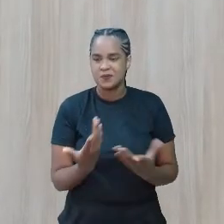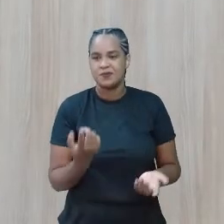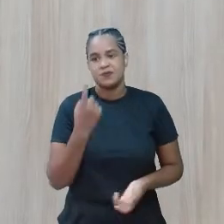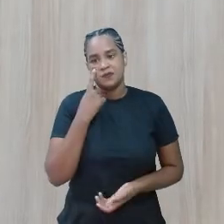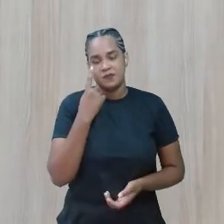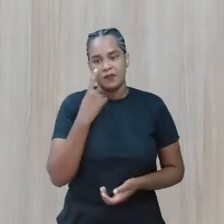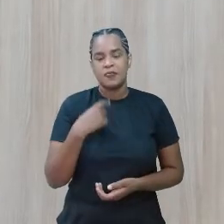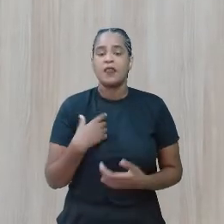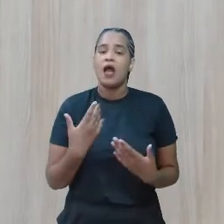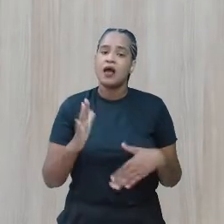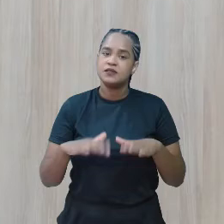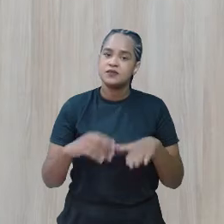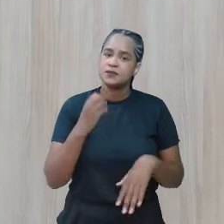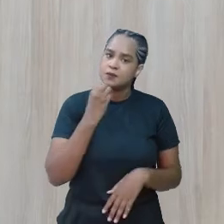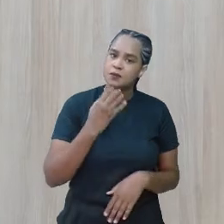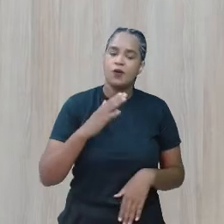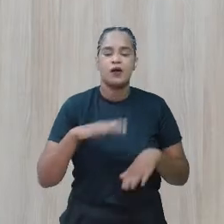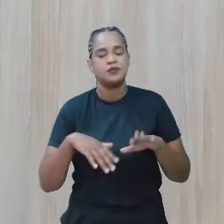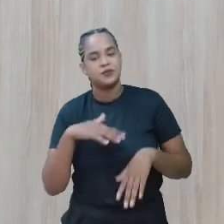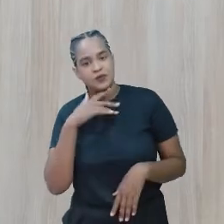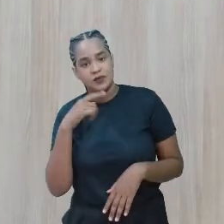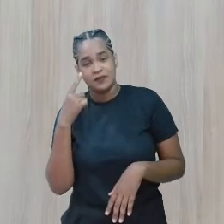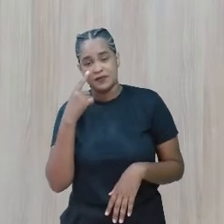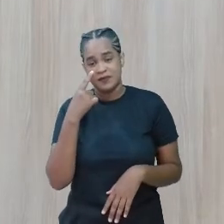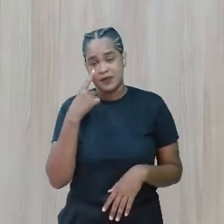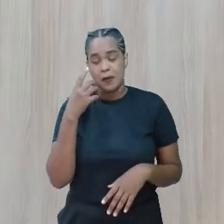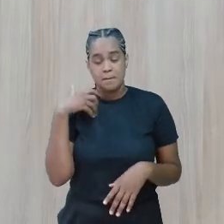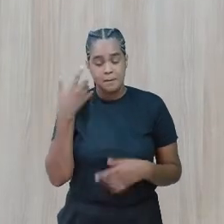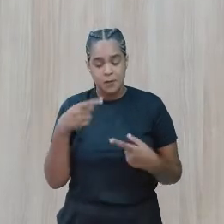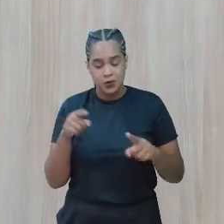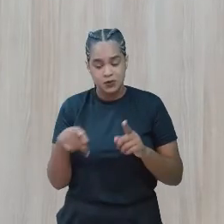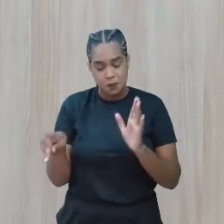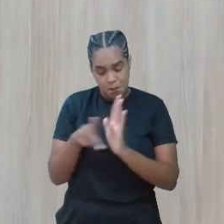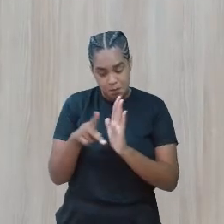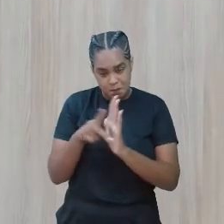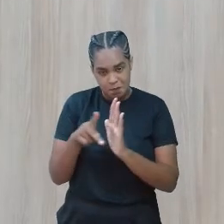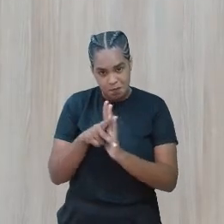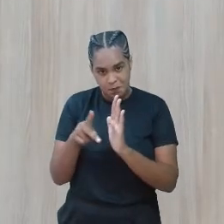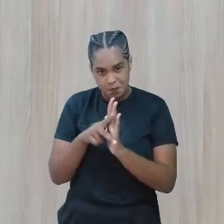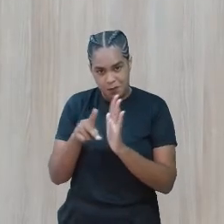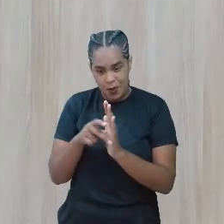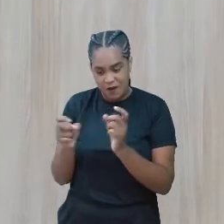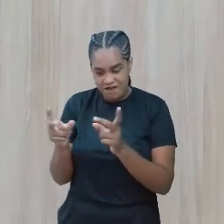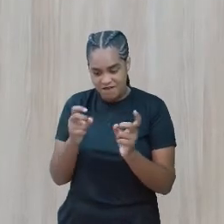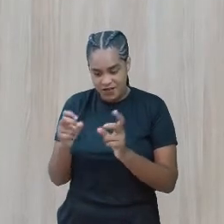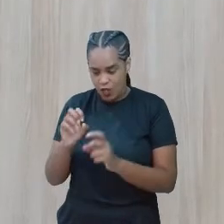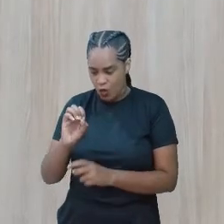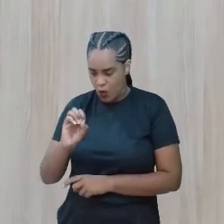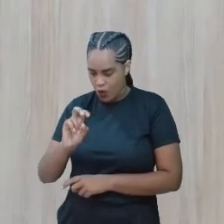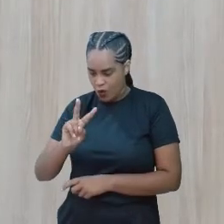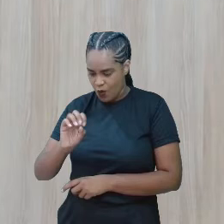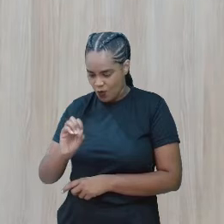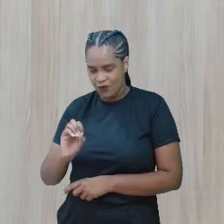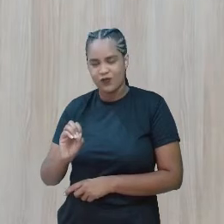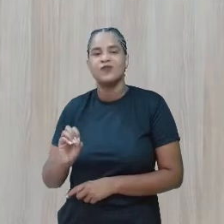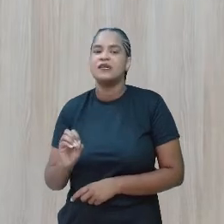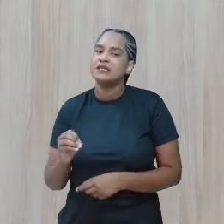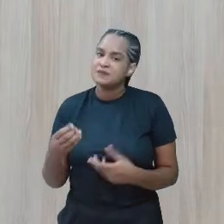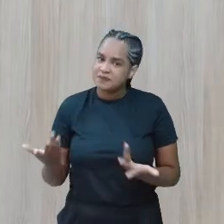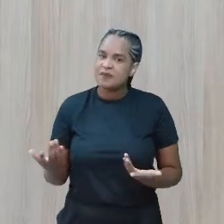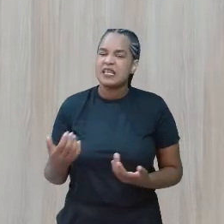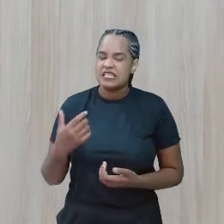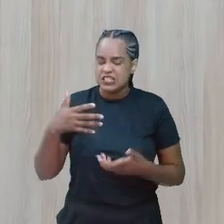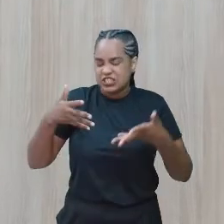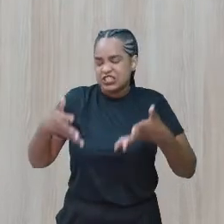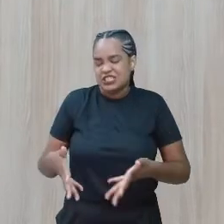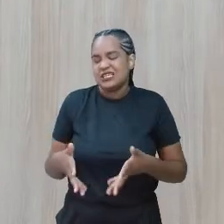carro do gás é chata, gente. Mas se eu estiver preparando o almoço, feijão no fogo, com hora,